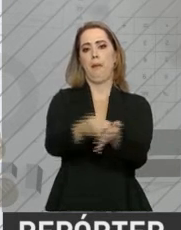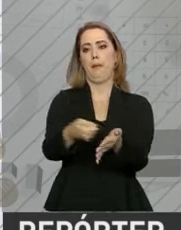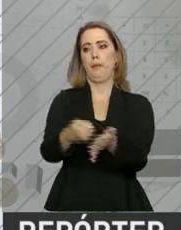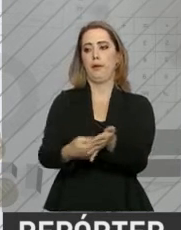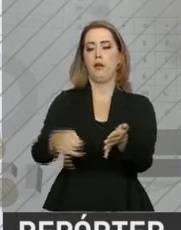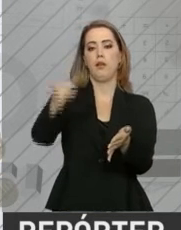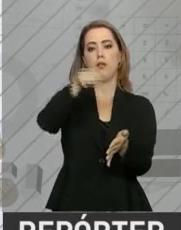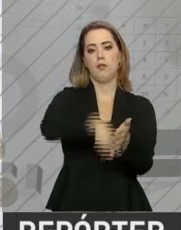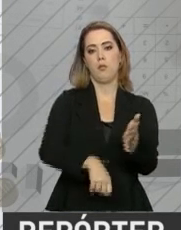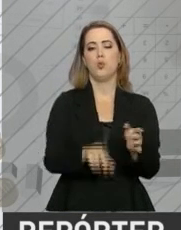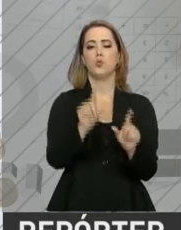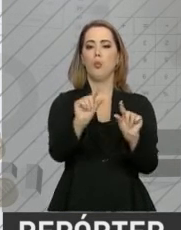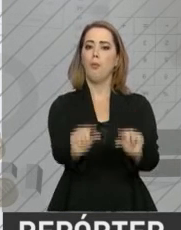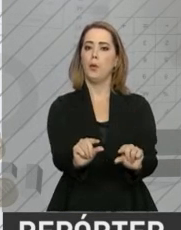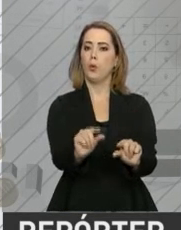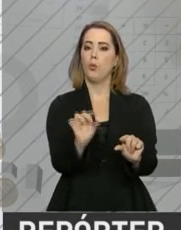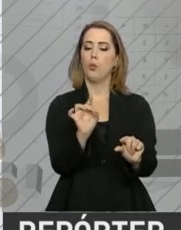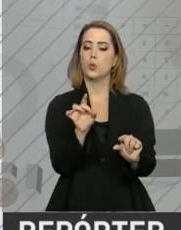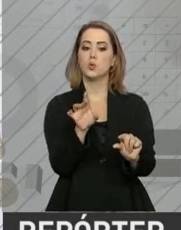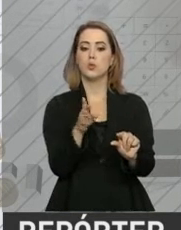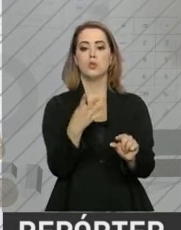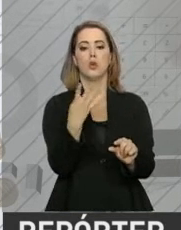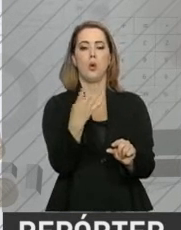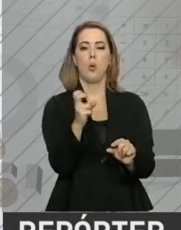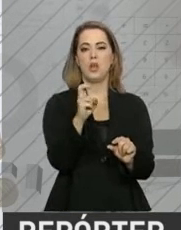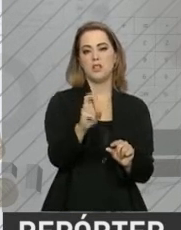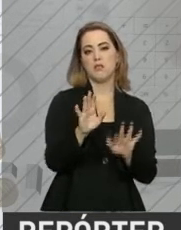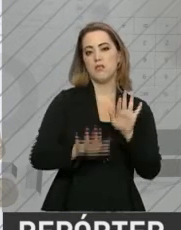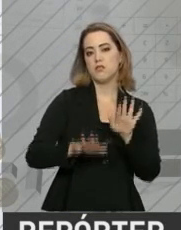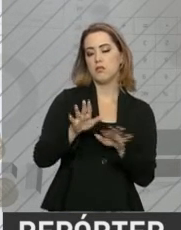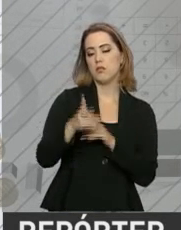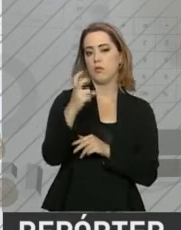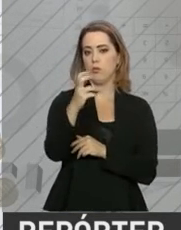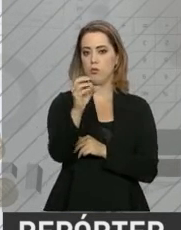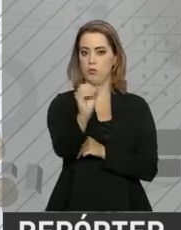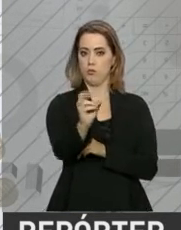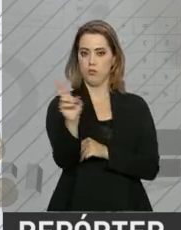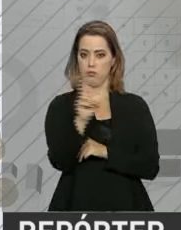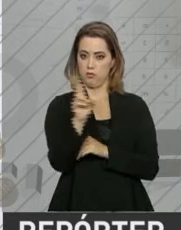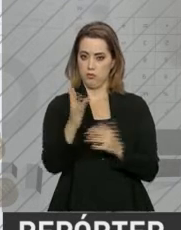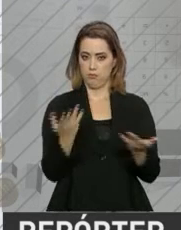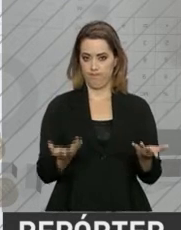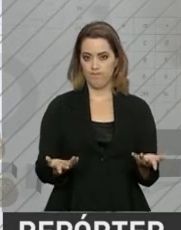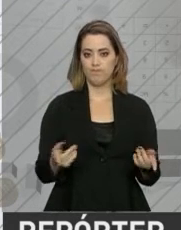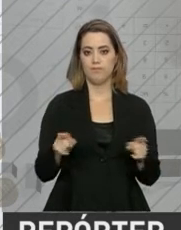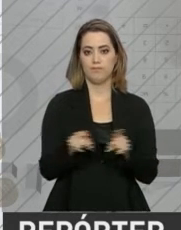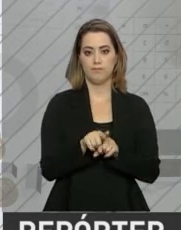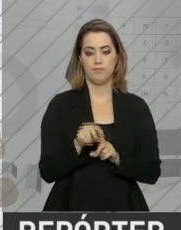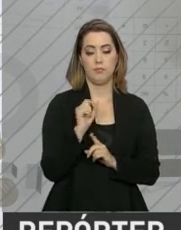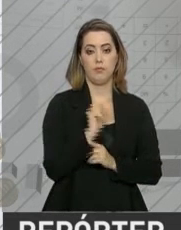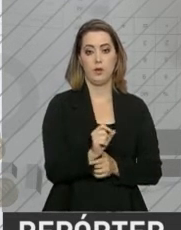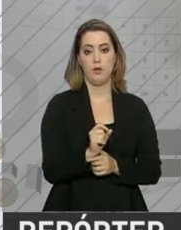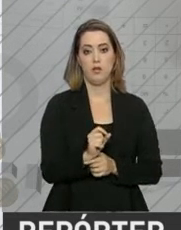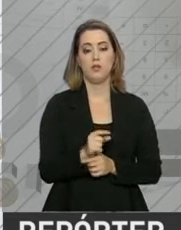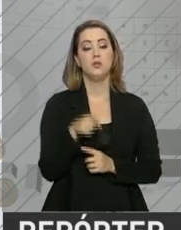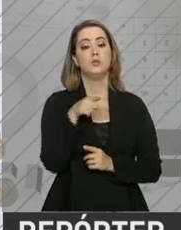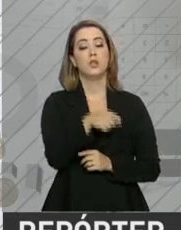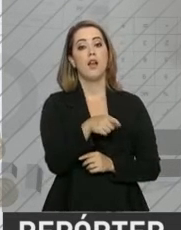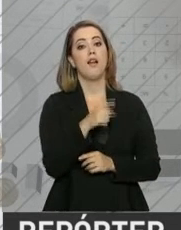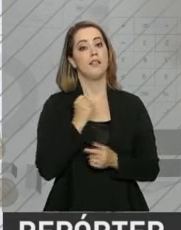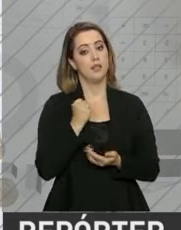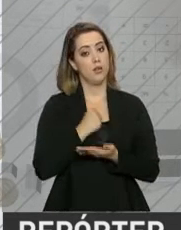federais. Paga apenas um valor fixo, de acordo com a atividade que desempenha, entre R$ 45 e R$ 50. Com